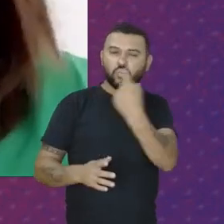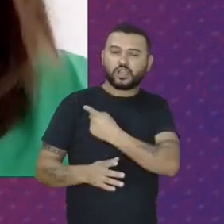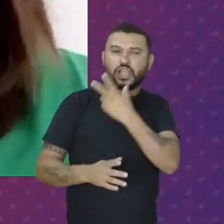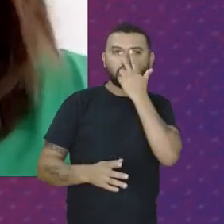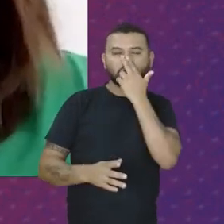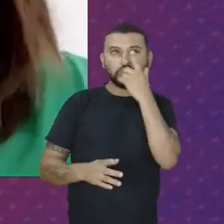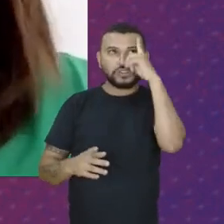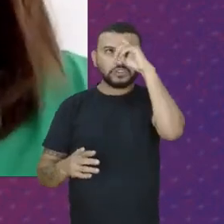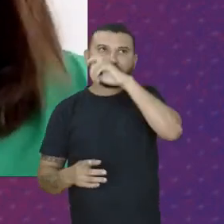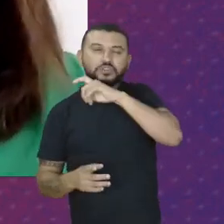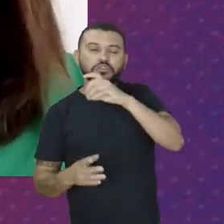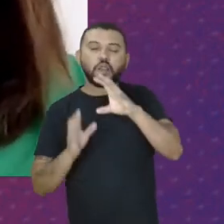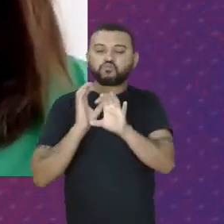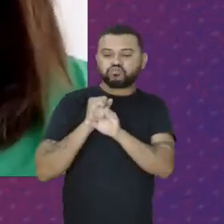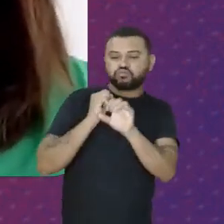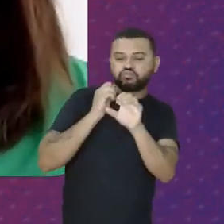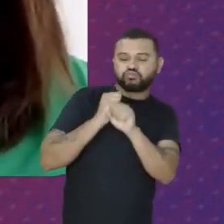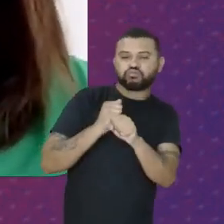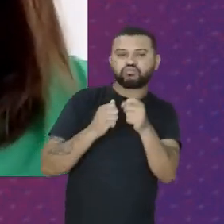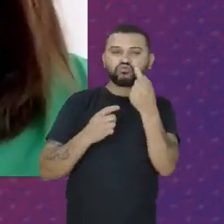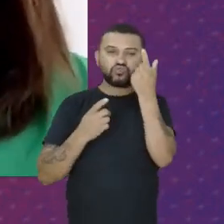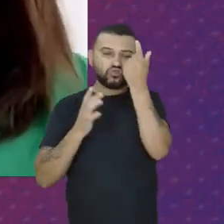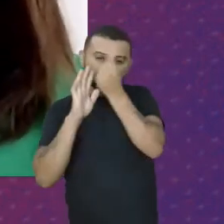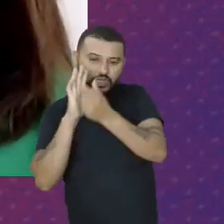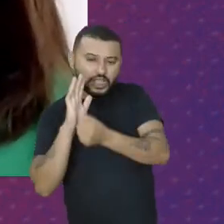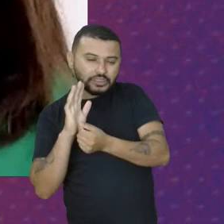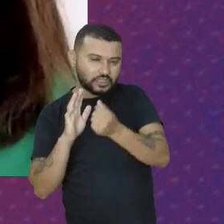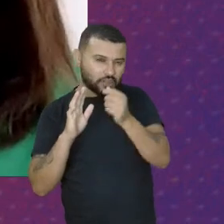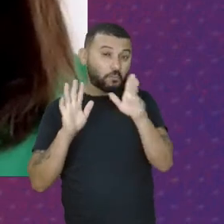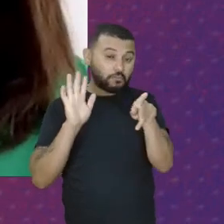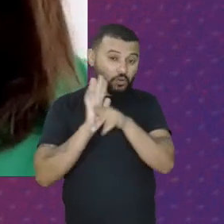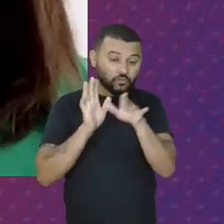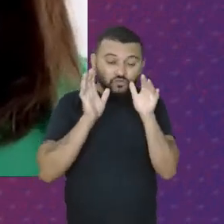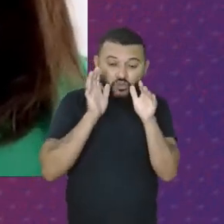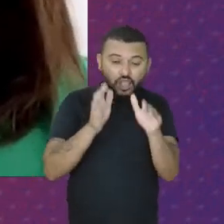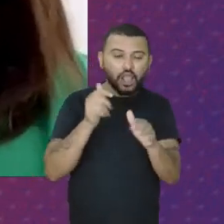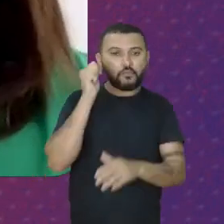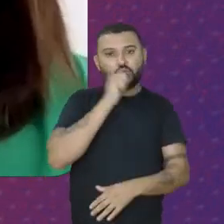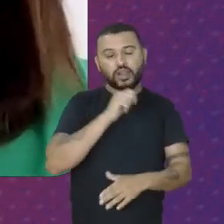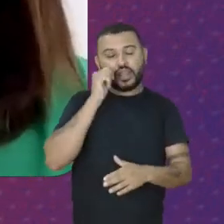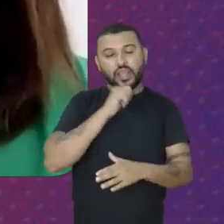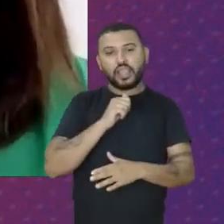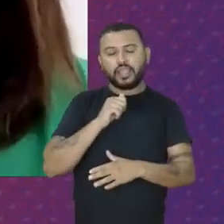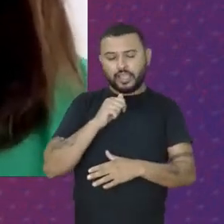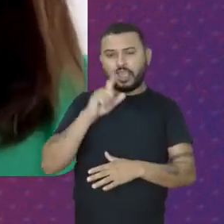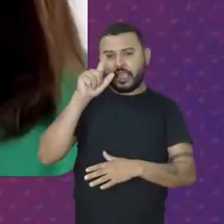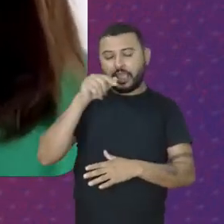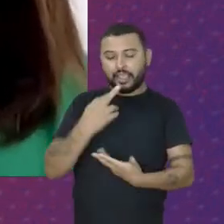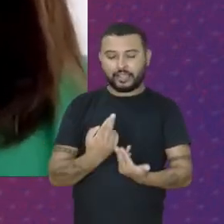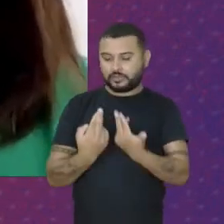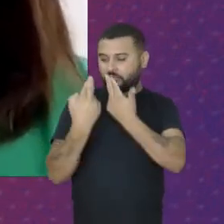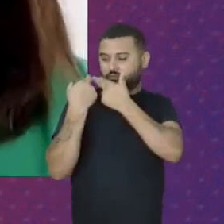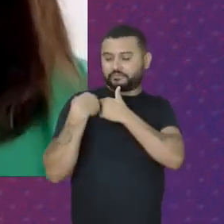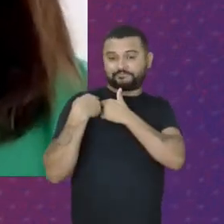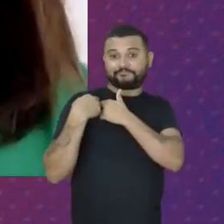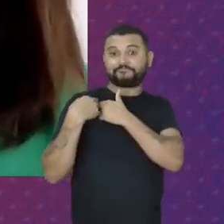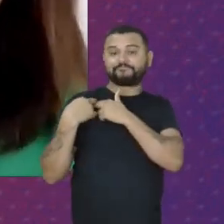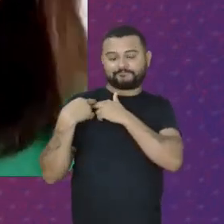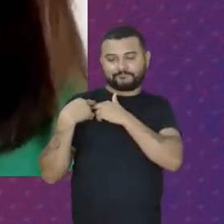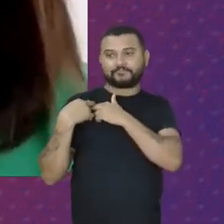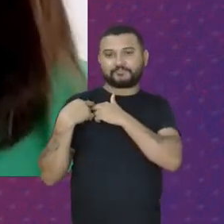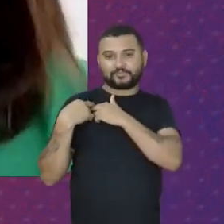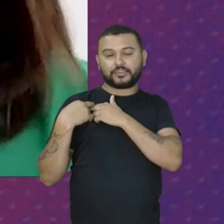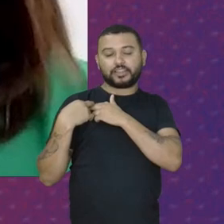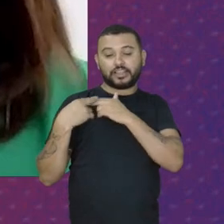muito complicado essa questão para as mulheres de lidar com as finanças, né? E